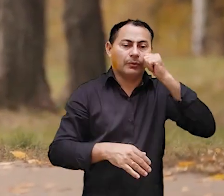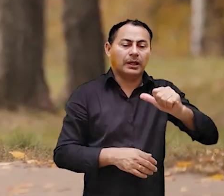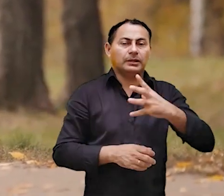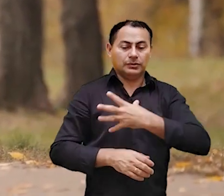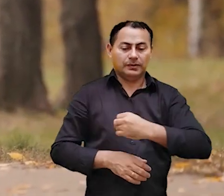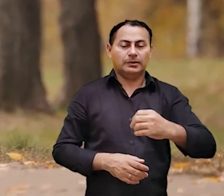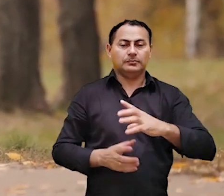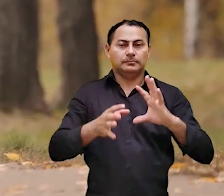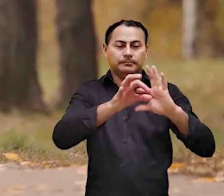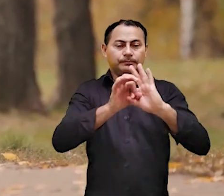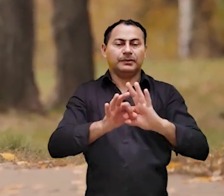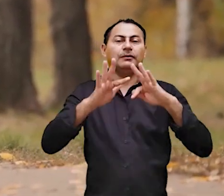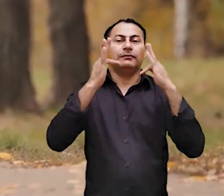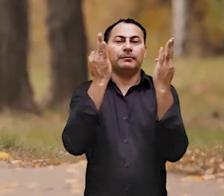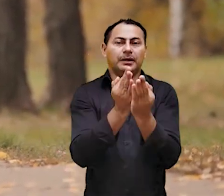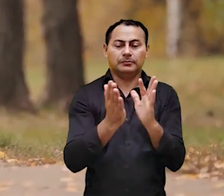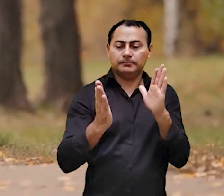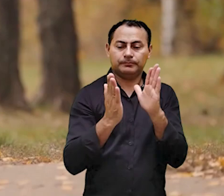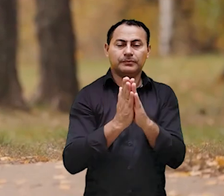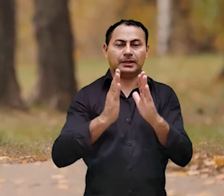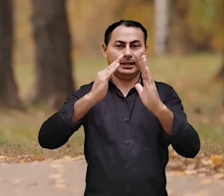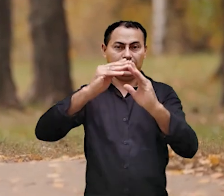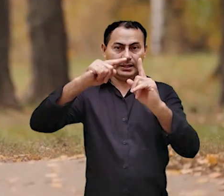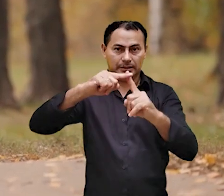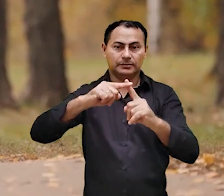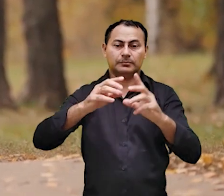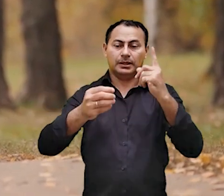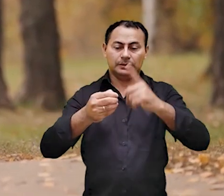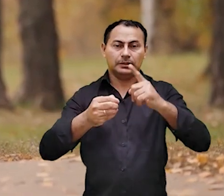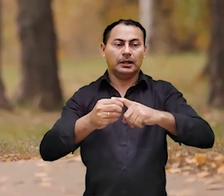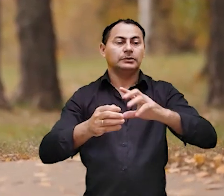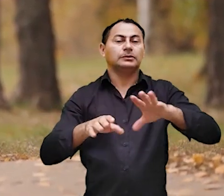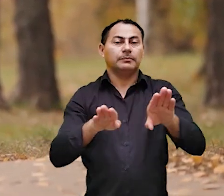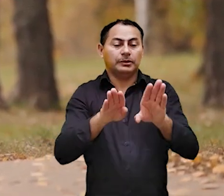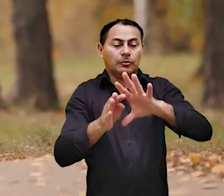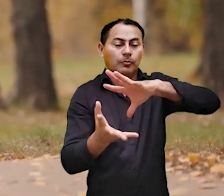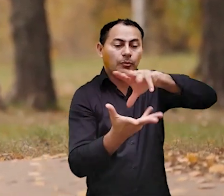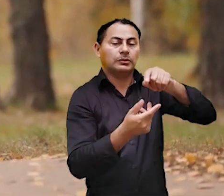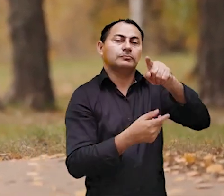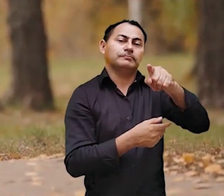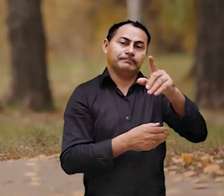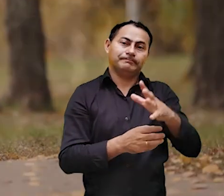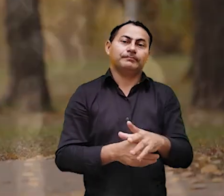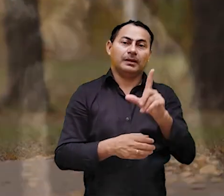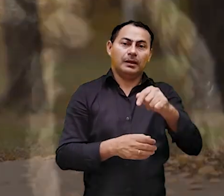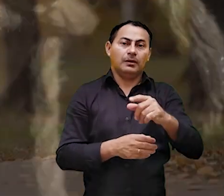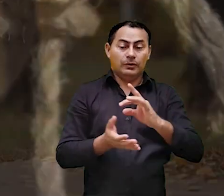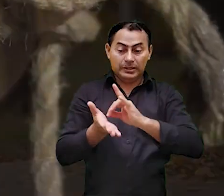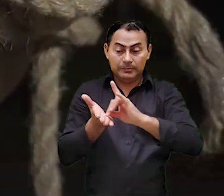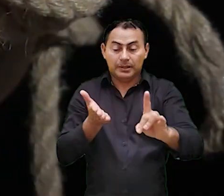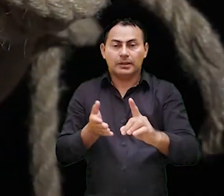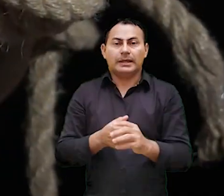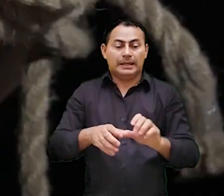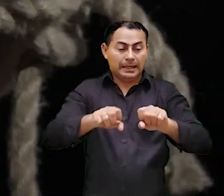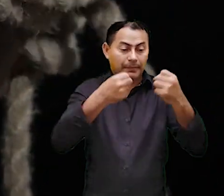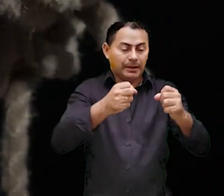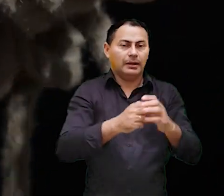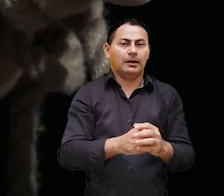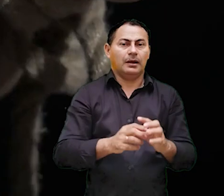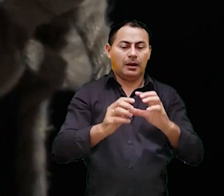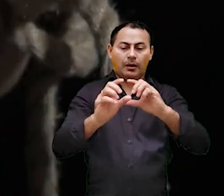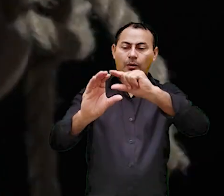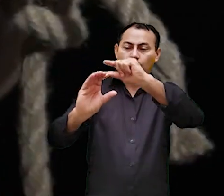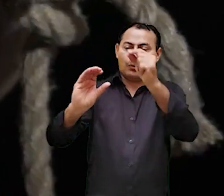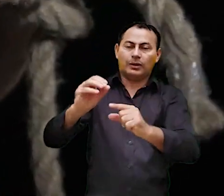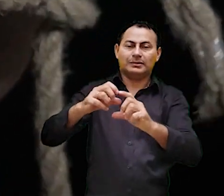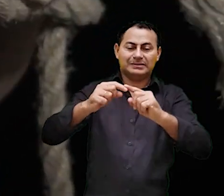mulher, dos filhos e da unidade familiar que impactam a igreja, a cidade e o mundo, você provavelmente, se fosse o inimigo, iria